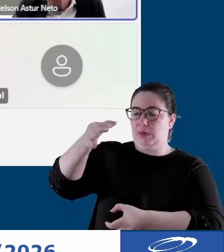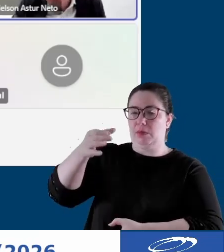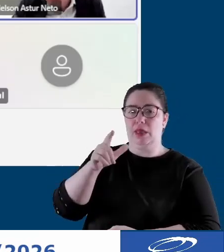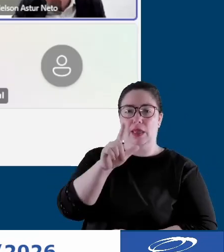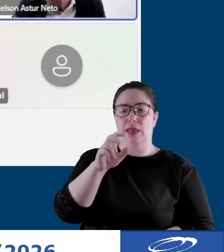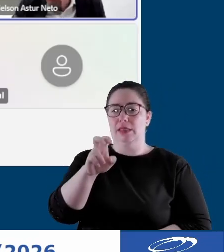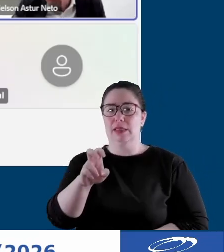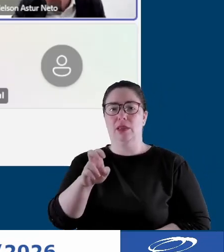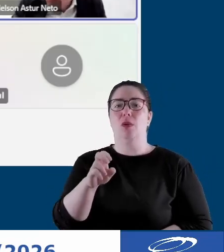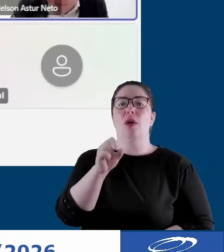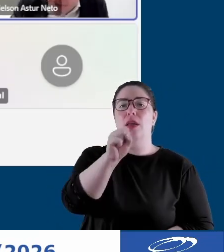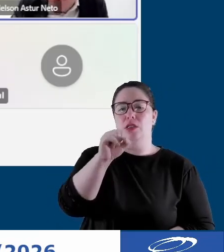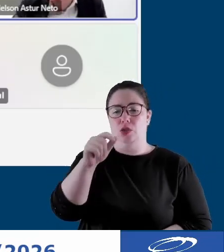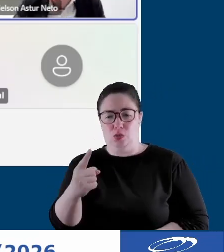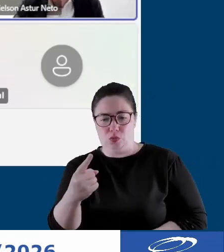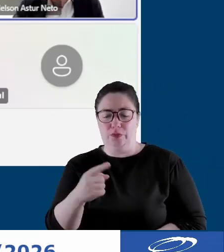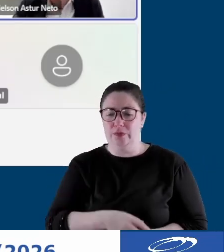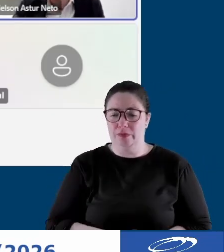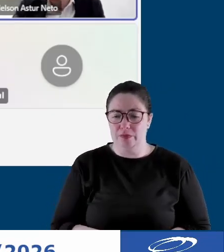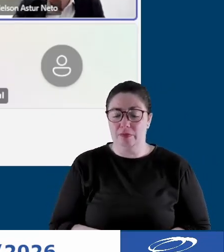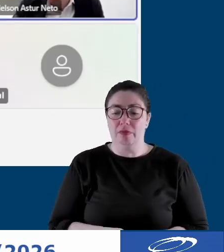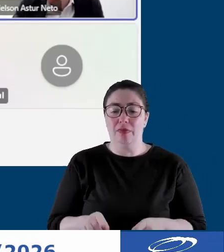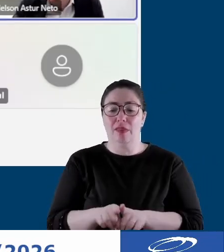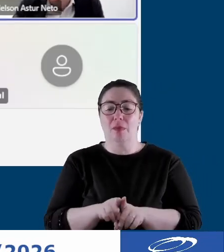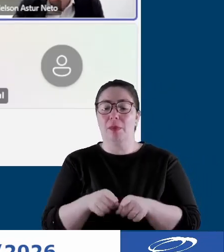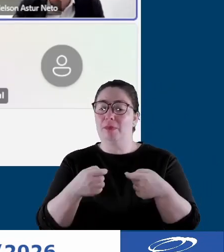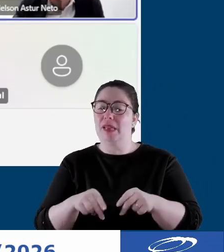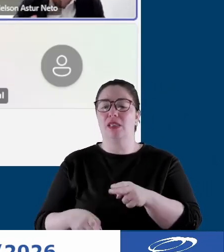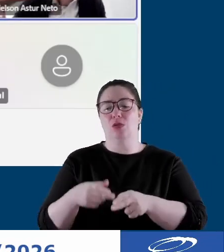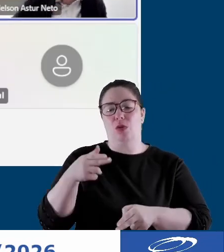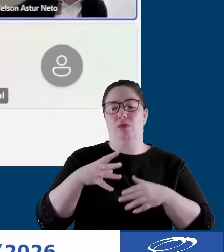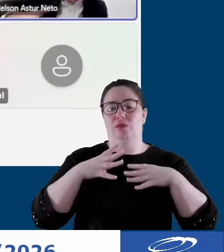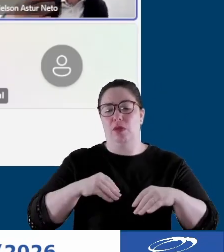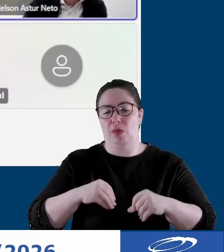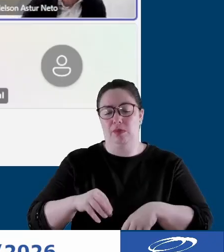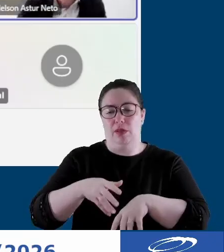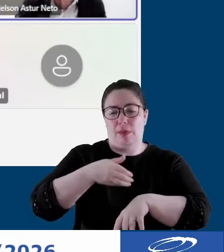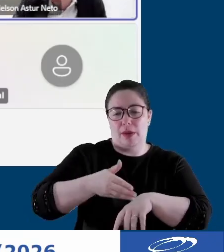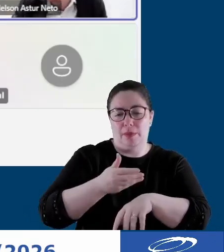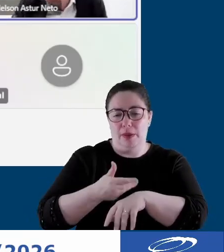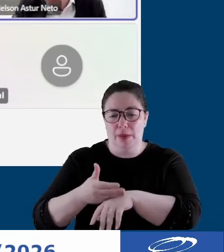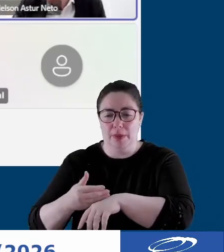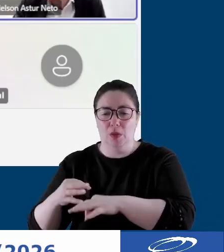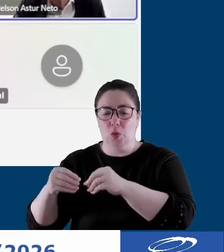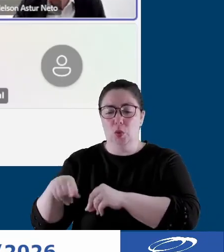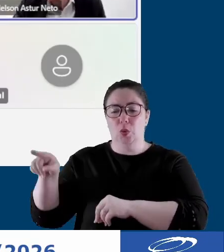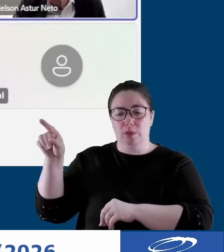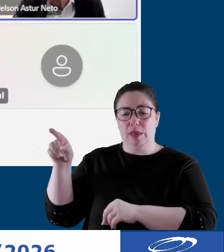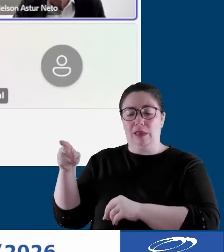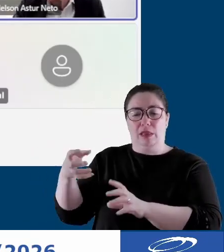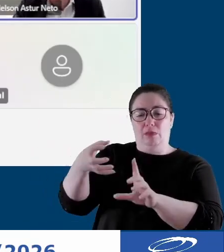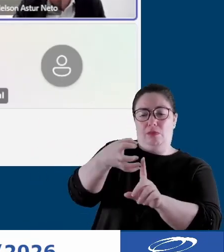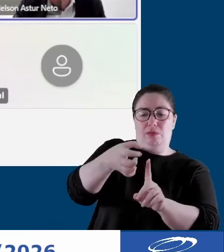que também resolução com cirurgia agressiva, desbridamento por via anterior, retirada de todo aquele disco acometido